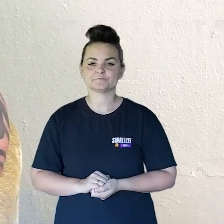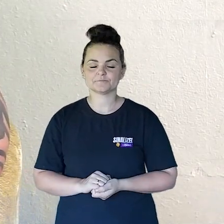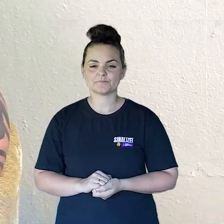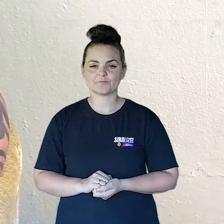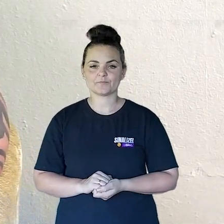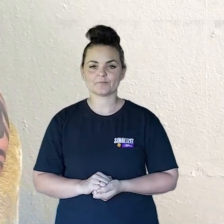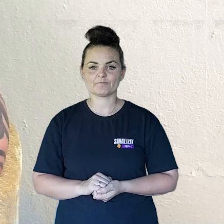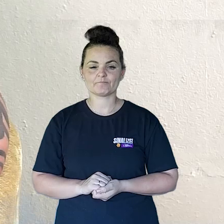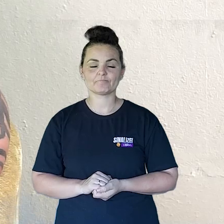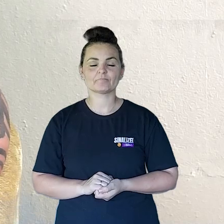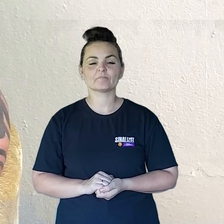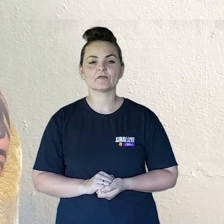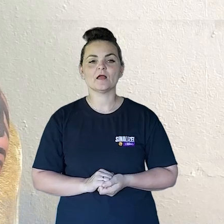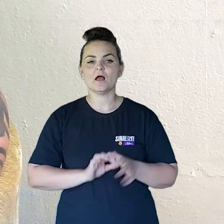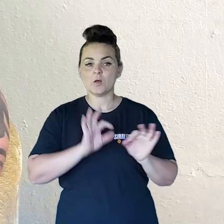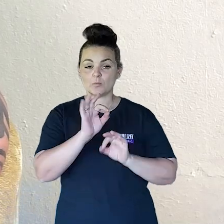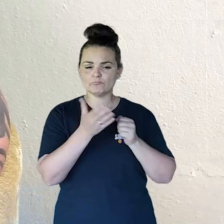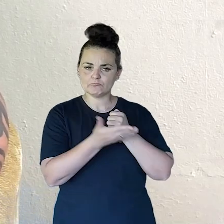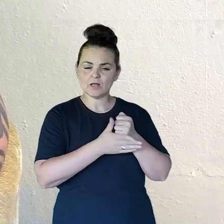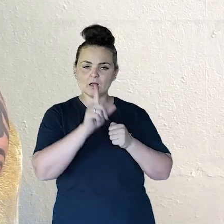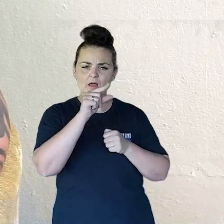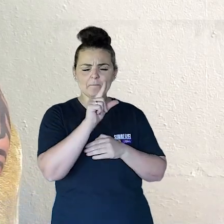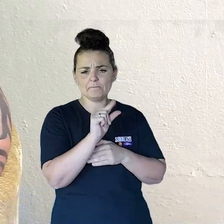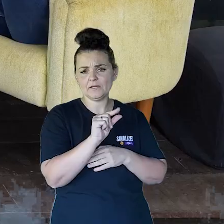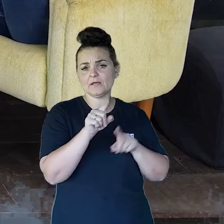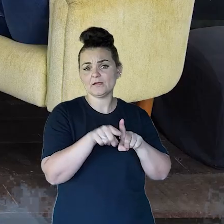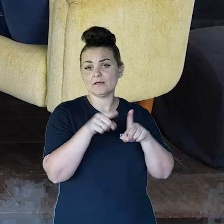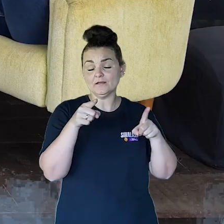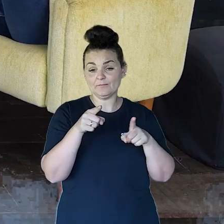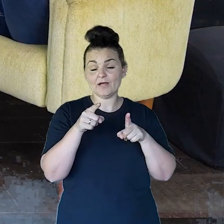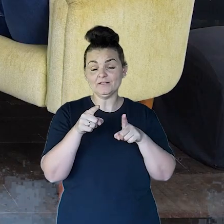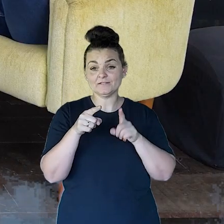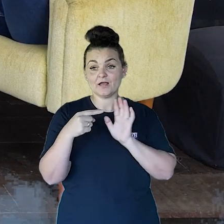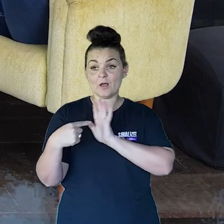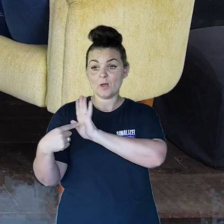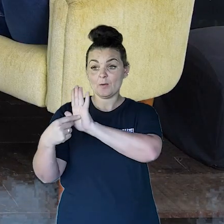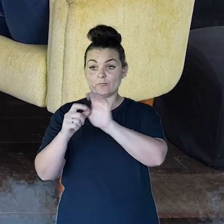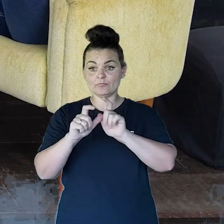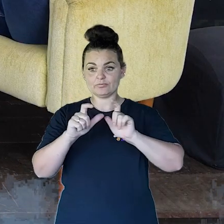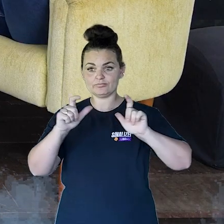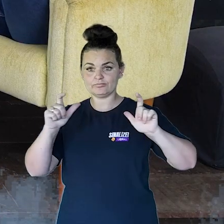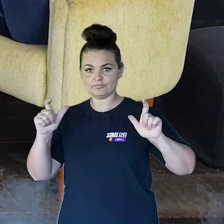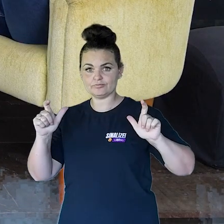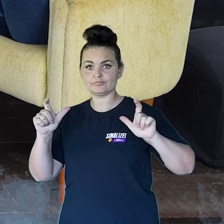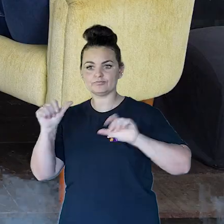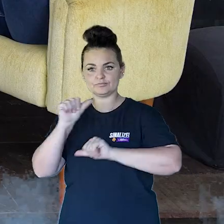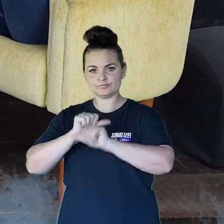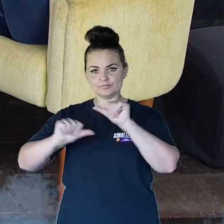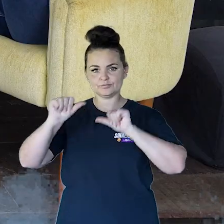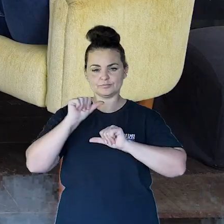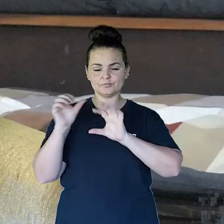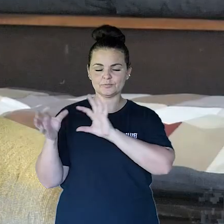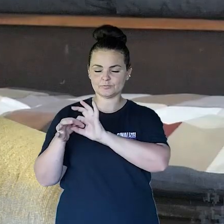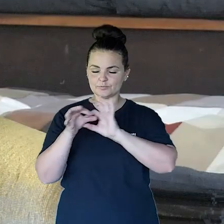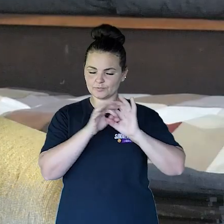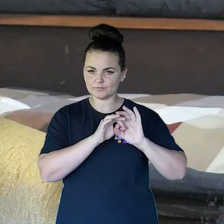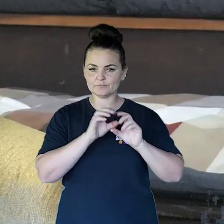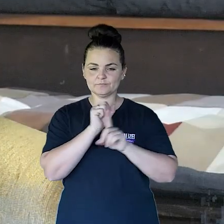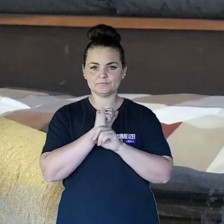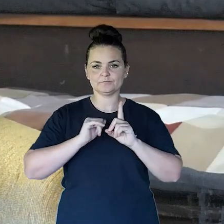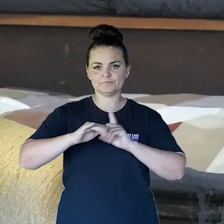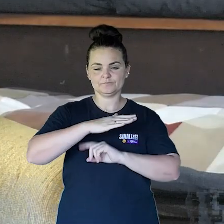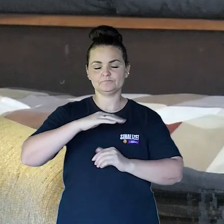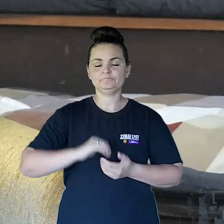questão pequena, mas com reflexo muito grande que a gente vai ter no contexto social aí. Perfeito. Para